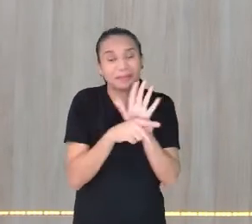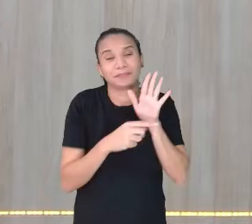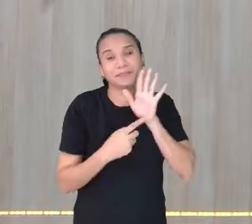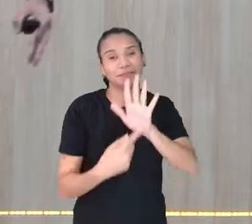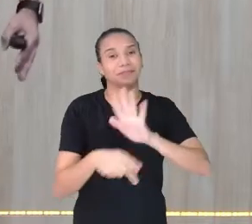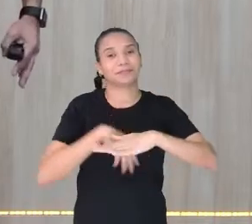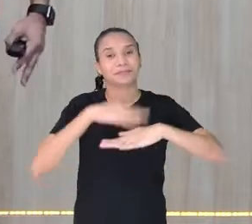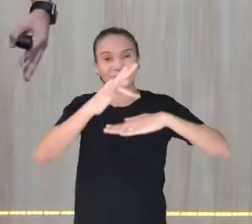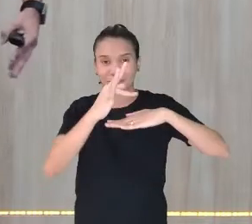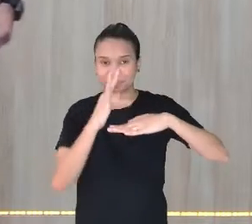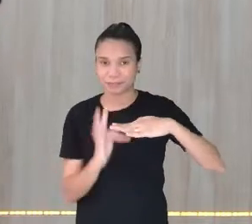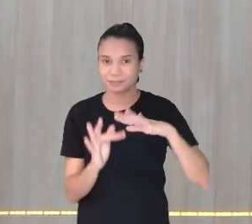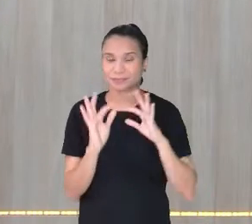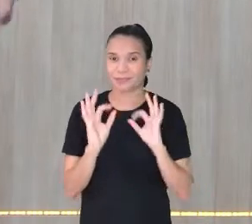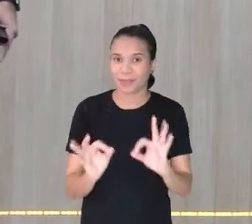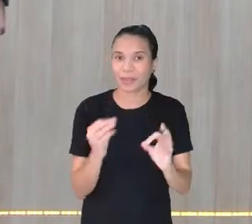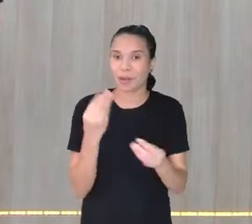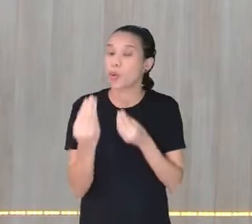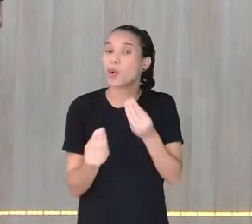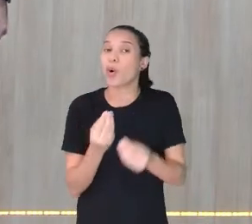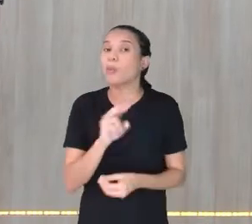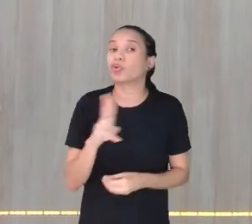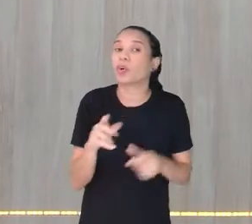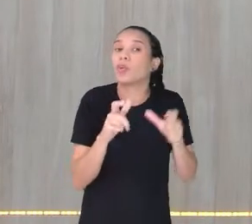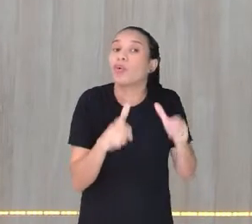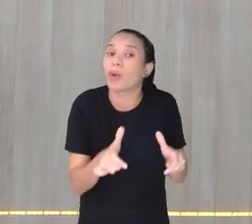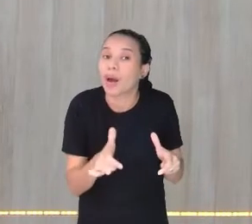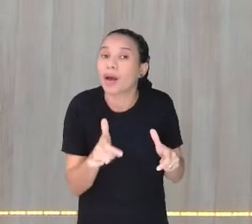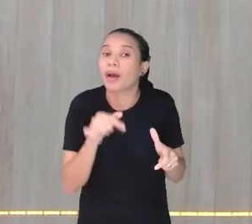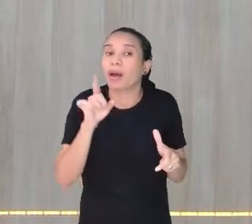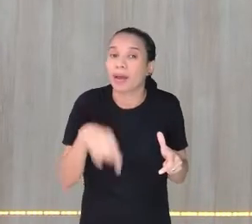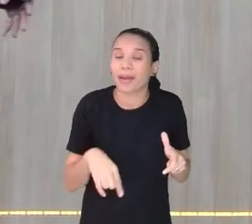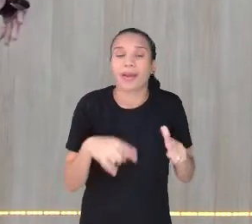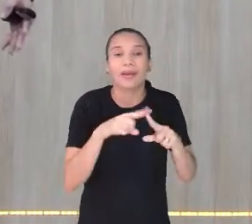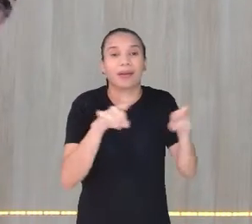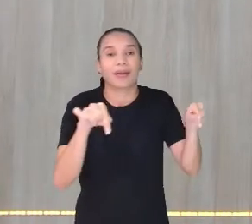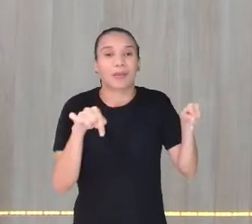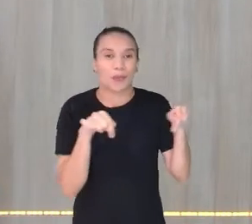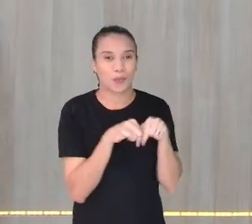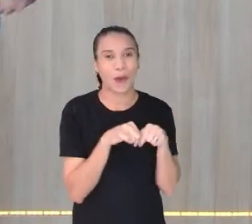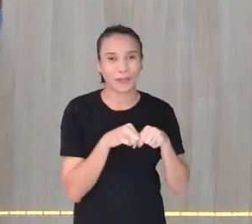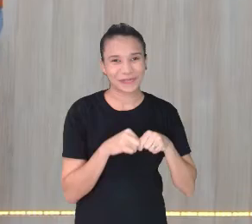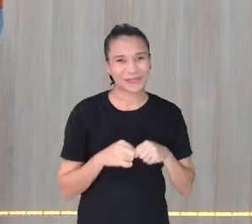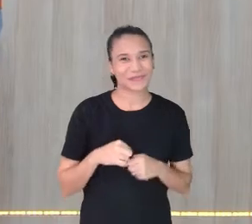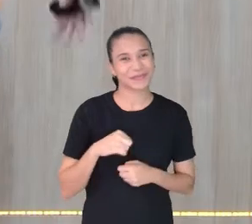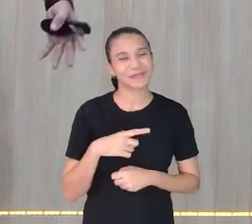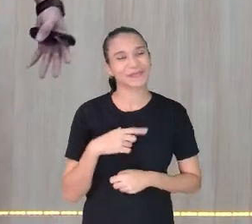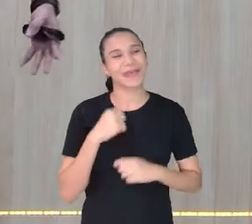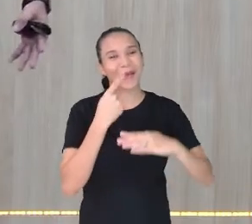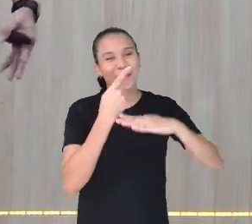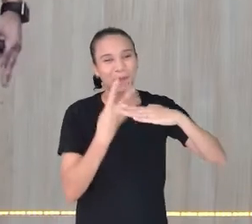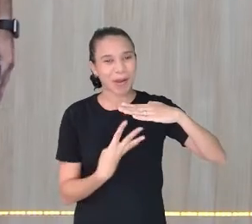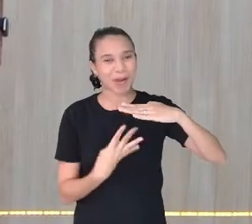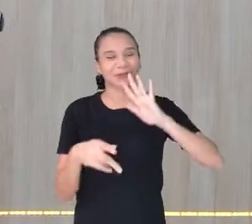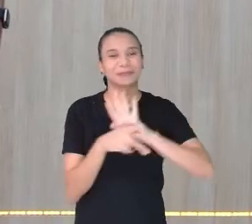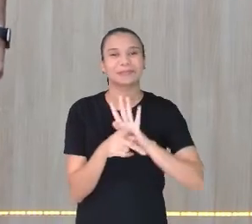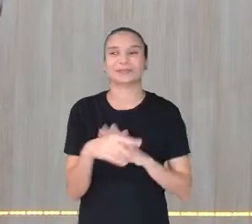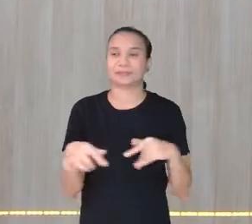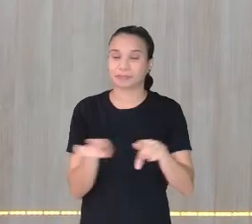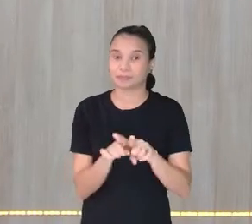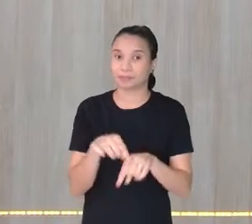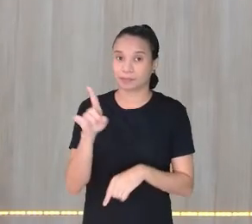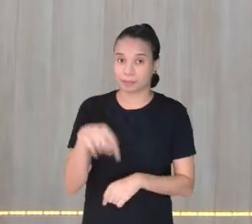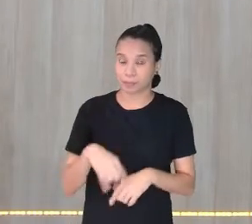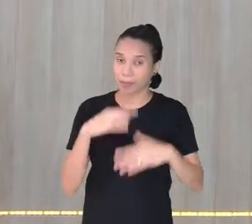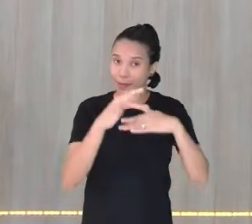por uma fração, né? Como é que a gente chama o local que você dorme? É um quarto. Aquilo ali é uma fração também. Se